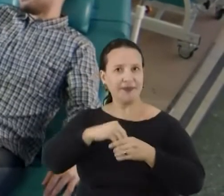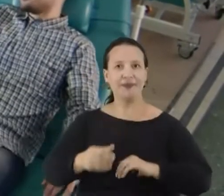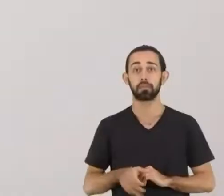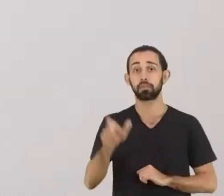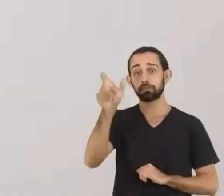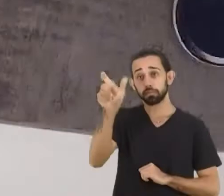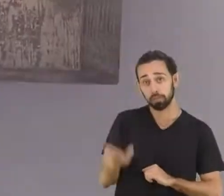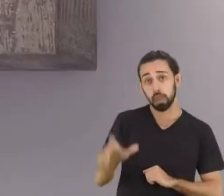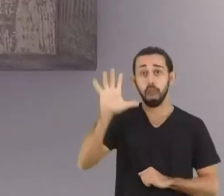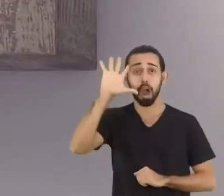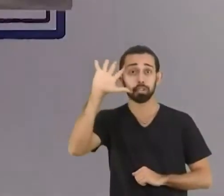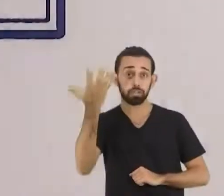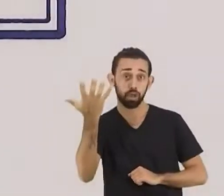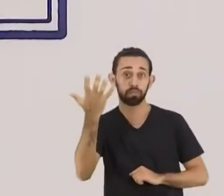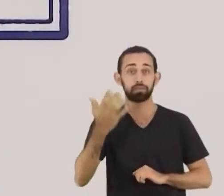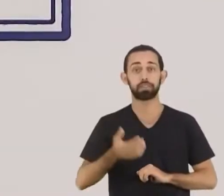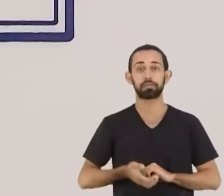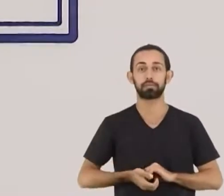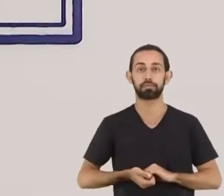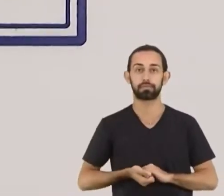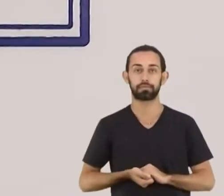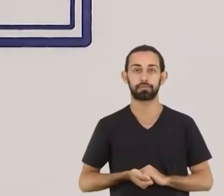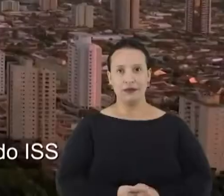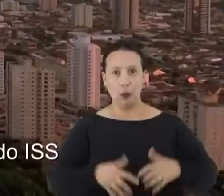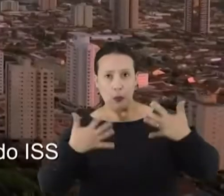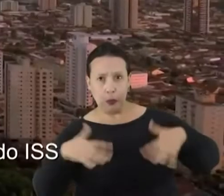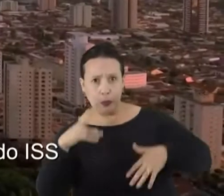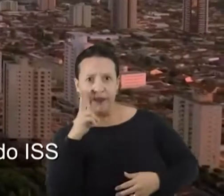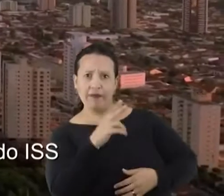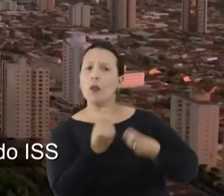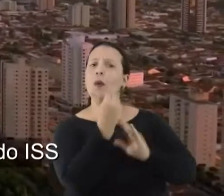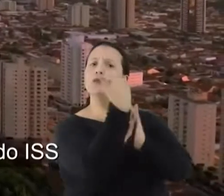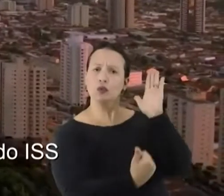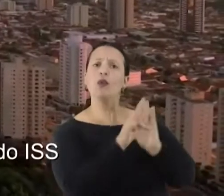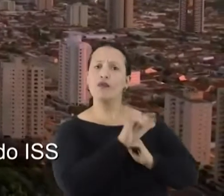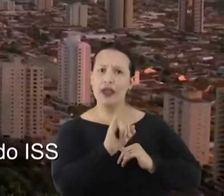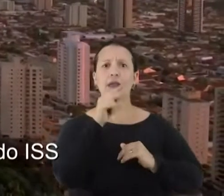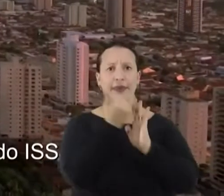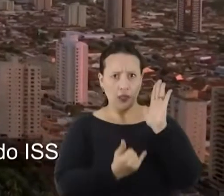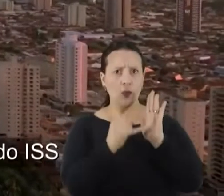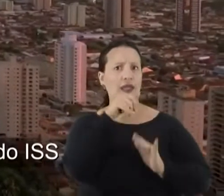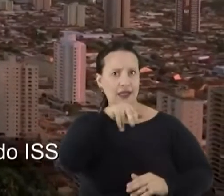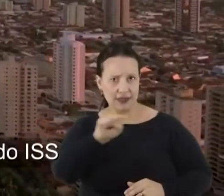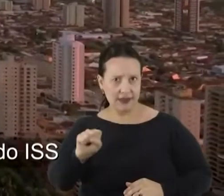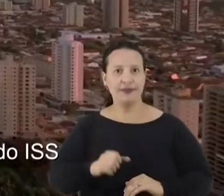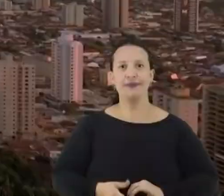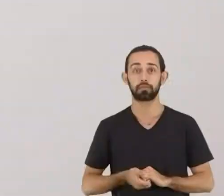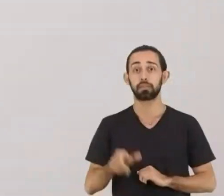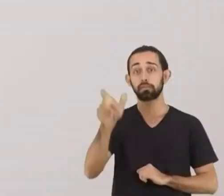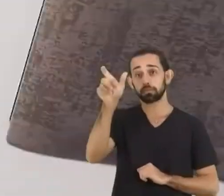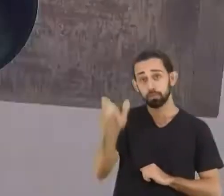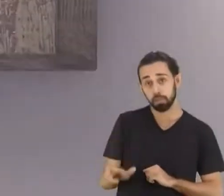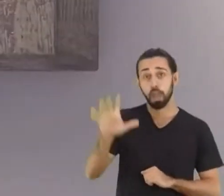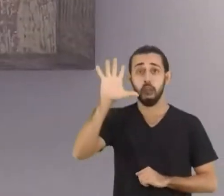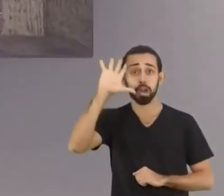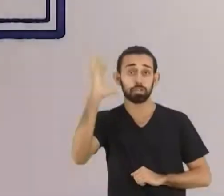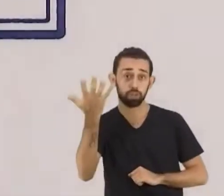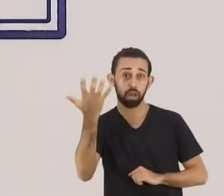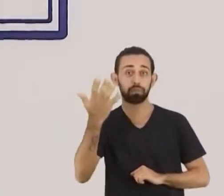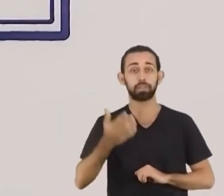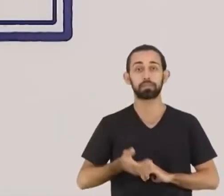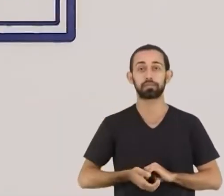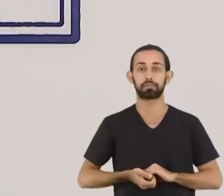internação hospitalar. O Coca resolve. Vamos rever os valores exorbitantes do IPTU e do ISS. O